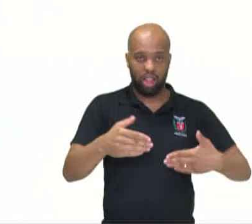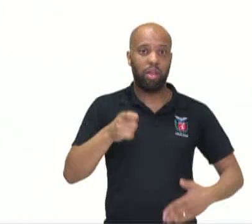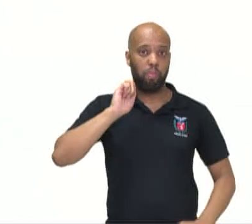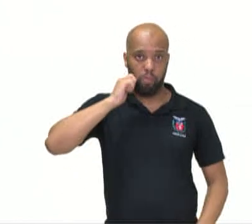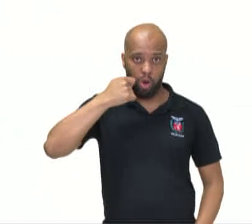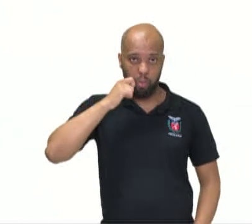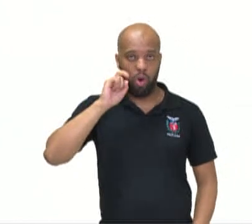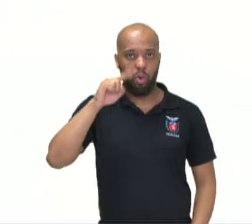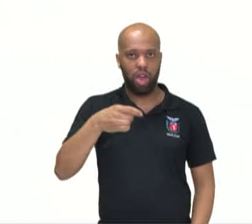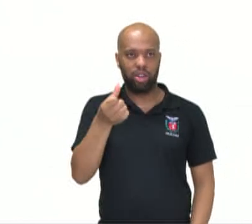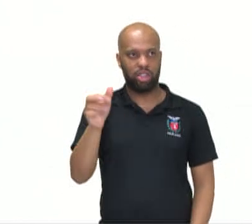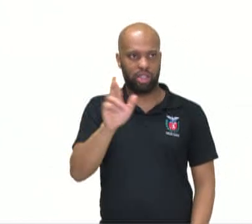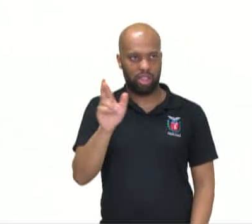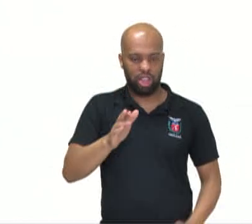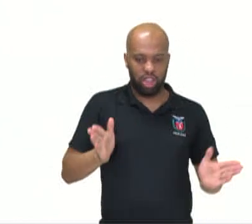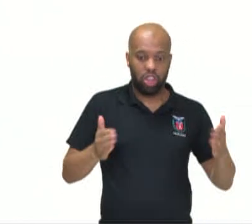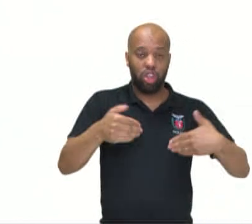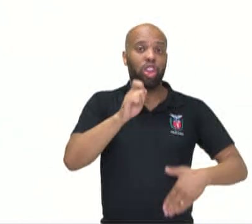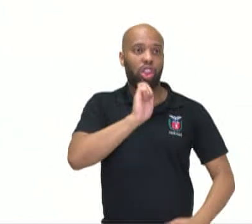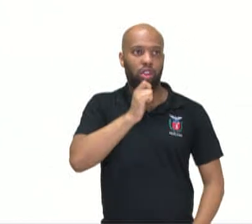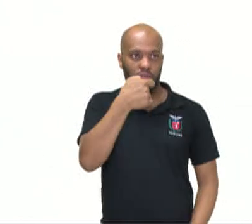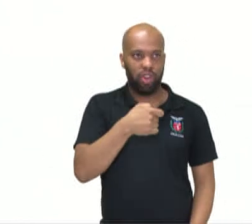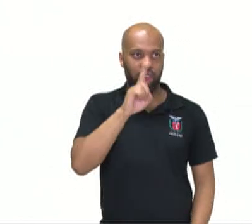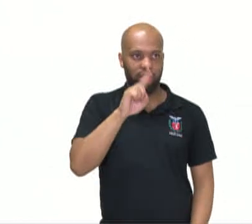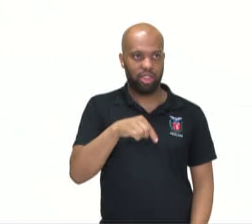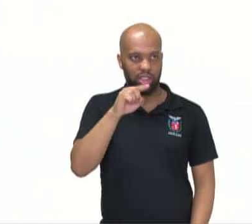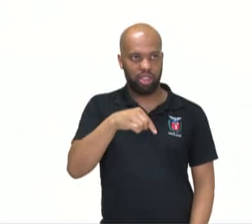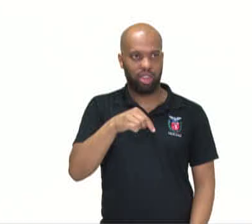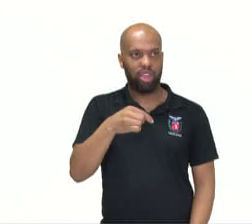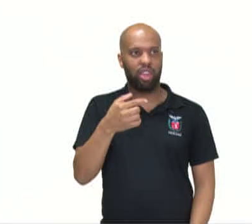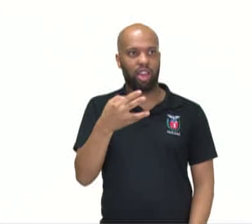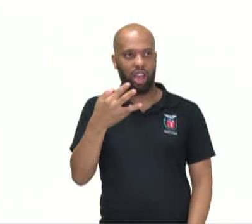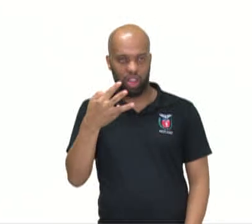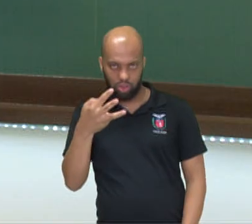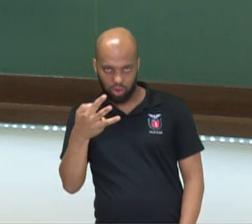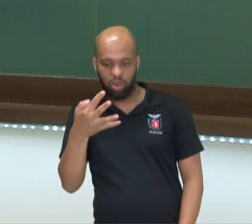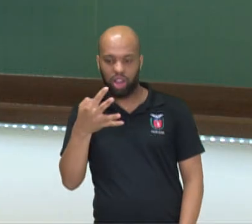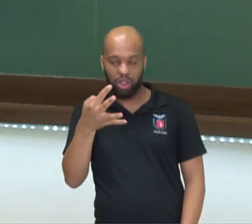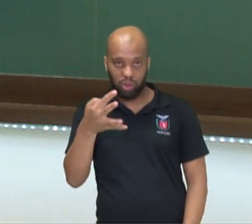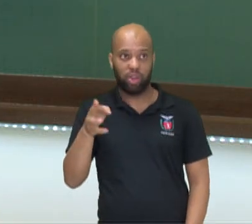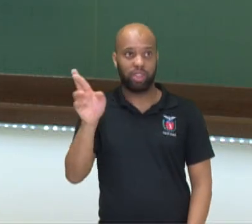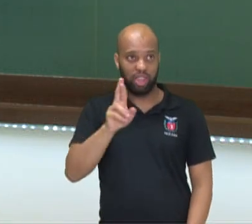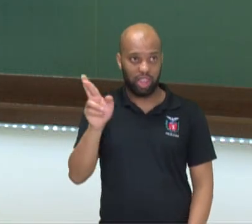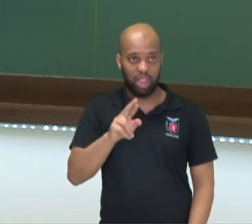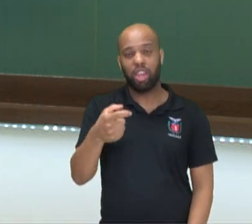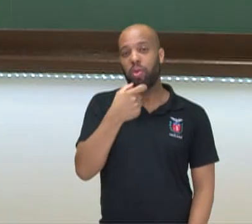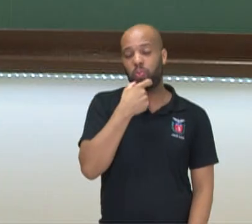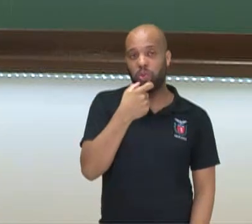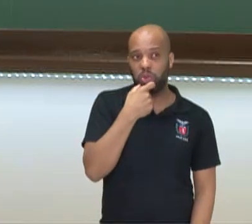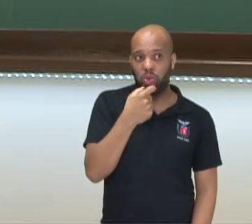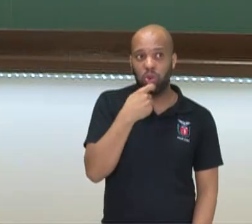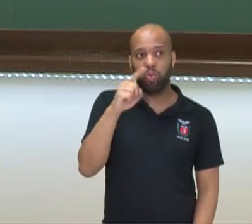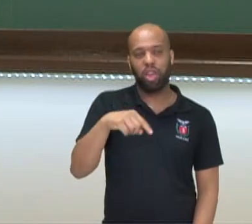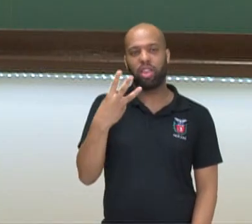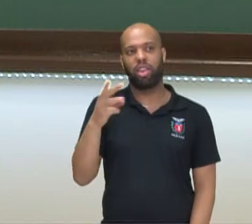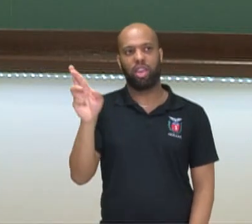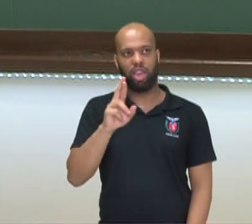sorvete custa 14 reais e o pacote de biscoitos 3 reais. Biscoito ou bolacha, para não dar confusão,